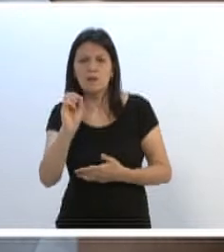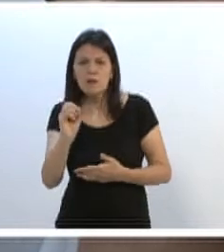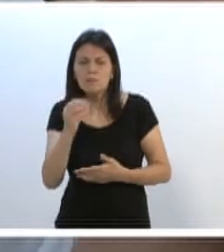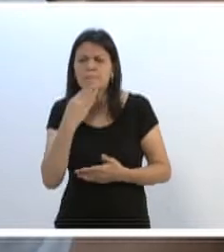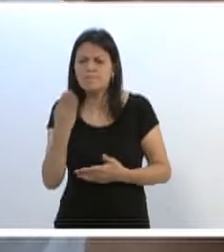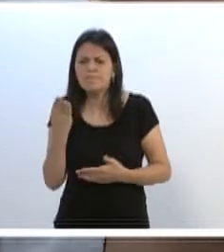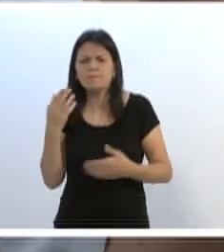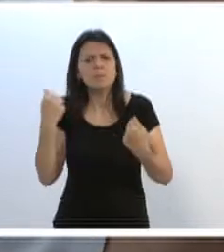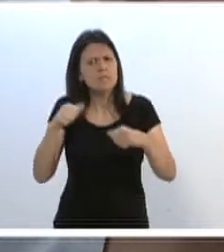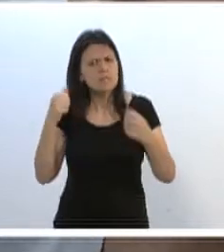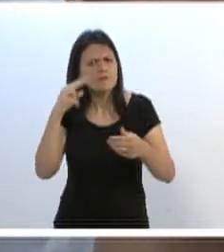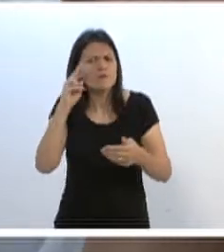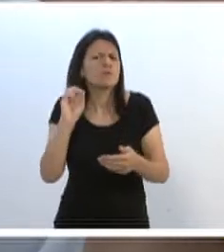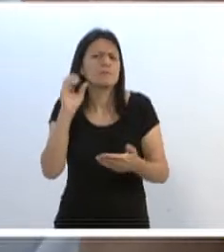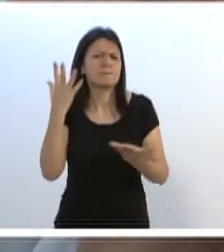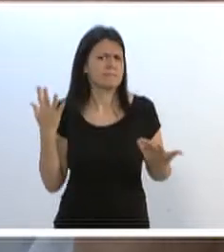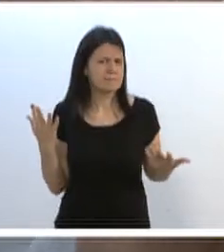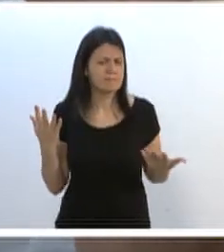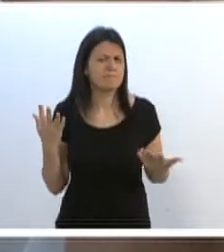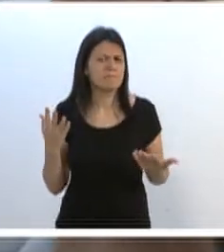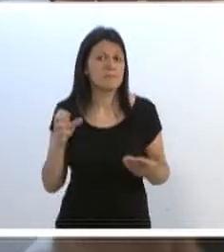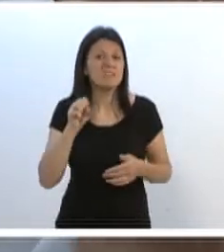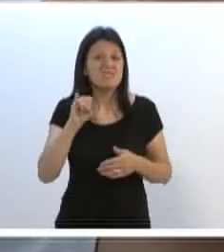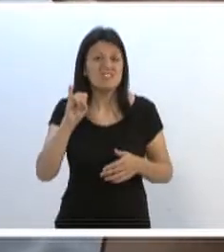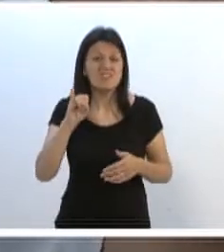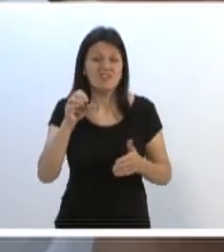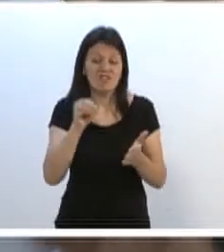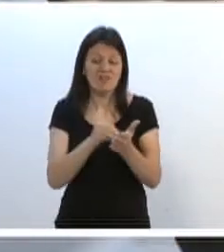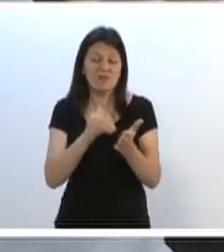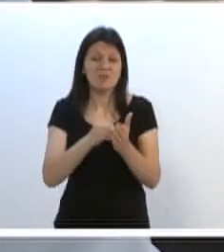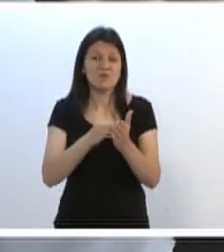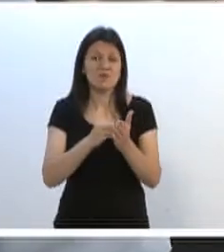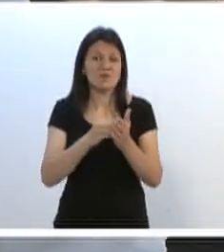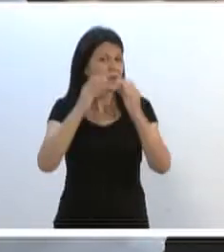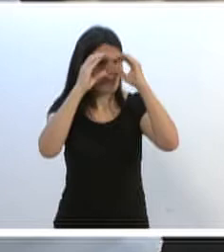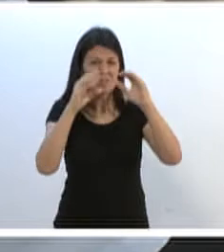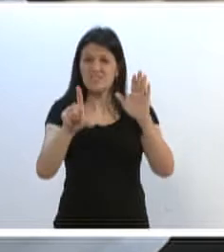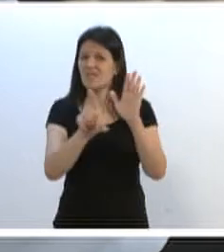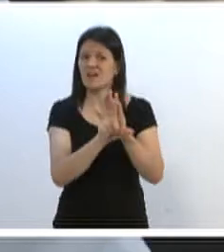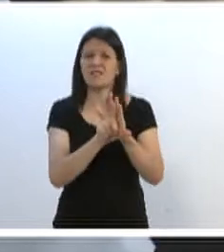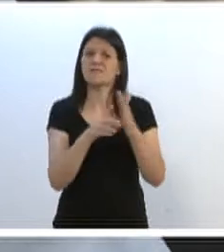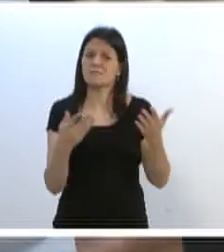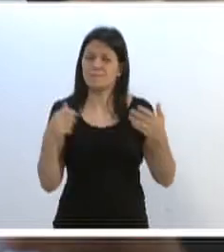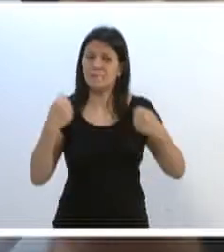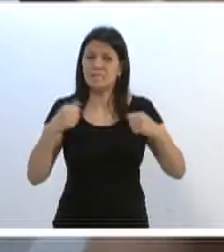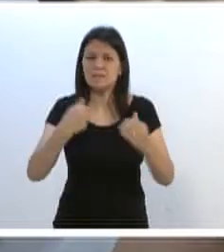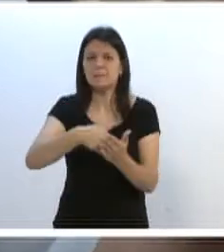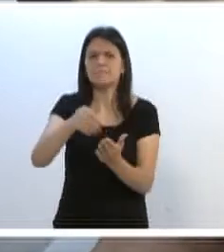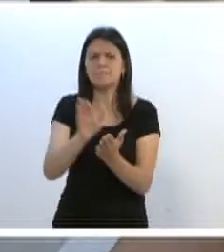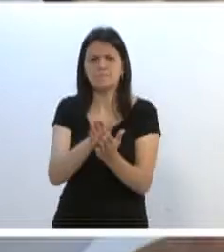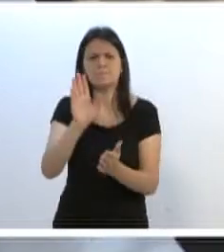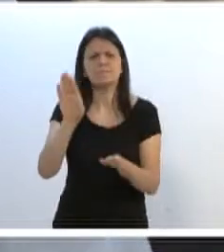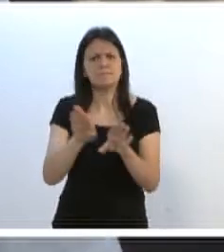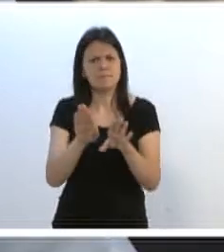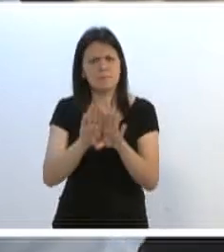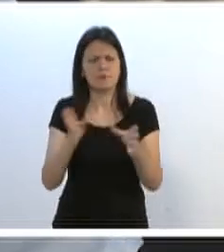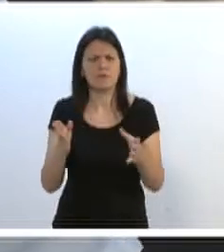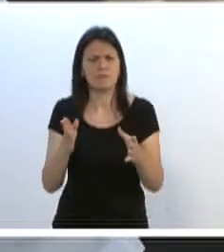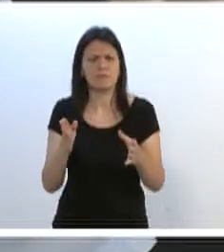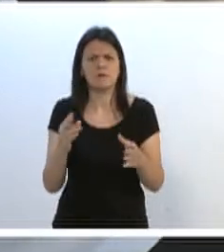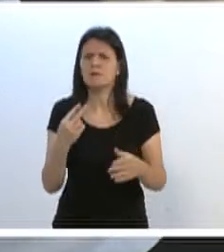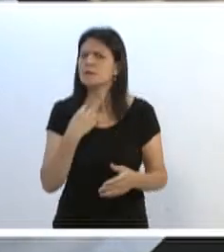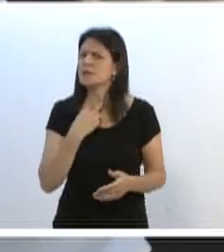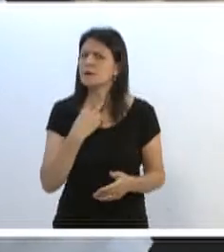acho que se houve negligência, se houve abuso de autoridade, tem que ser punido. As duas partes. Não